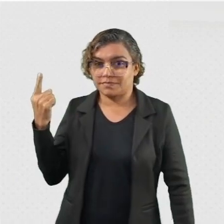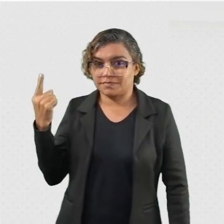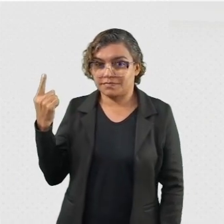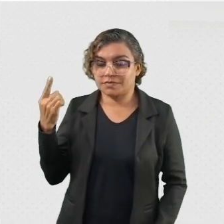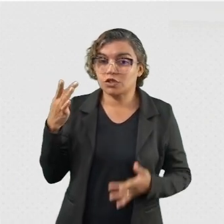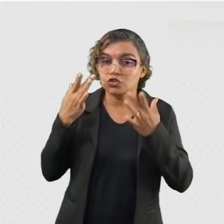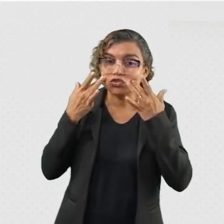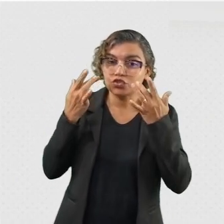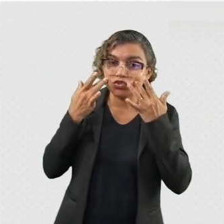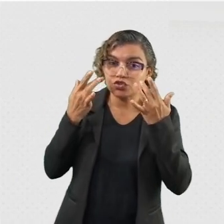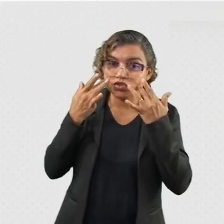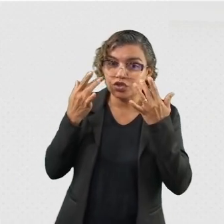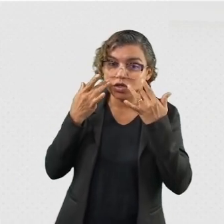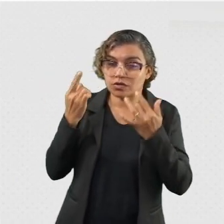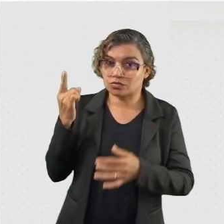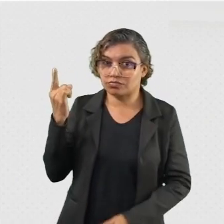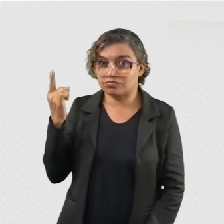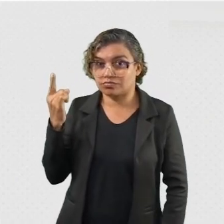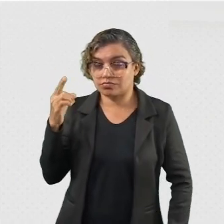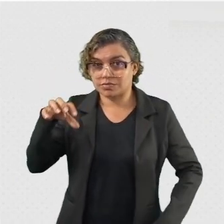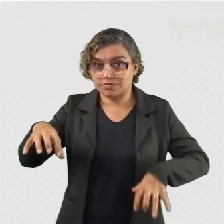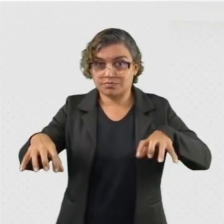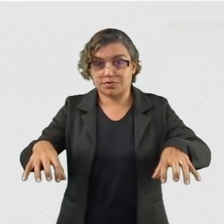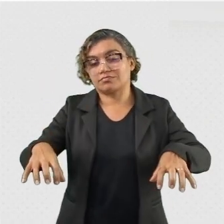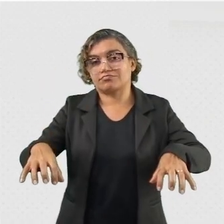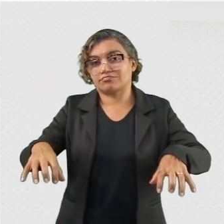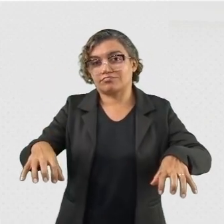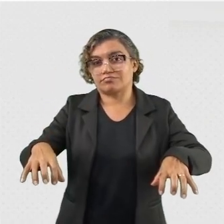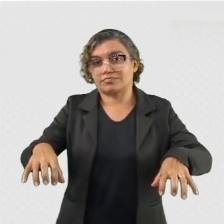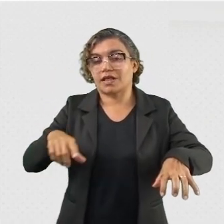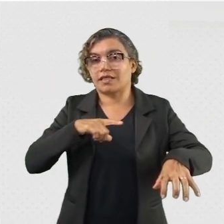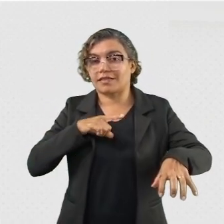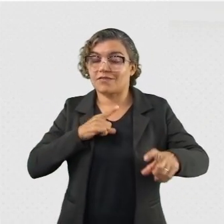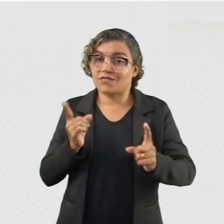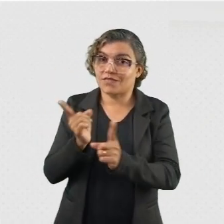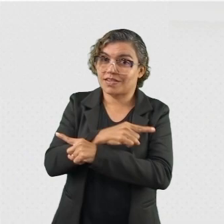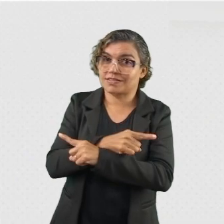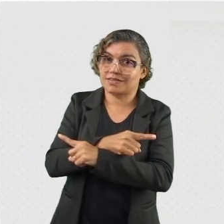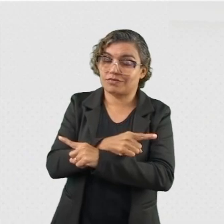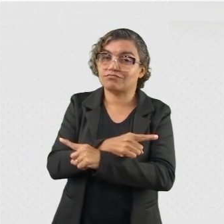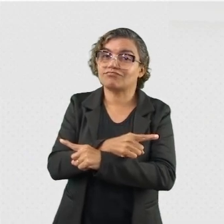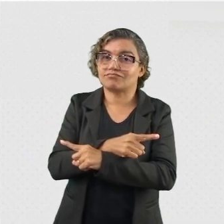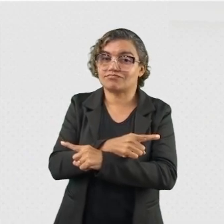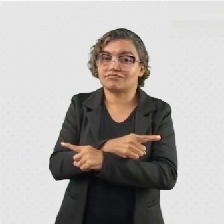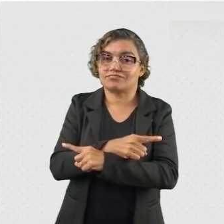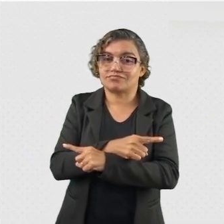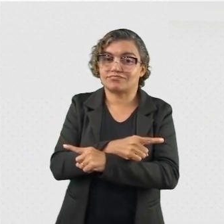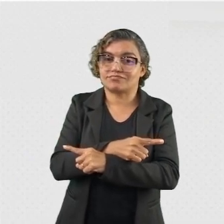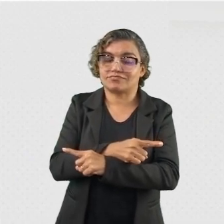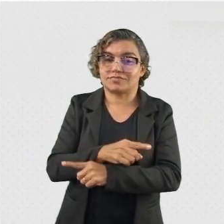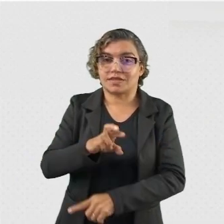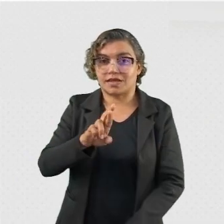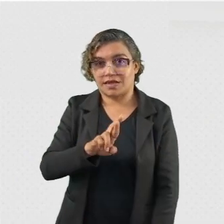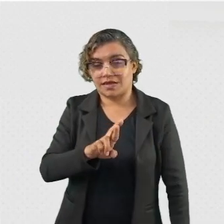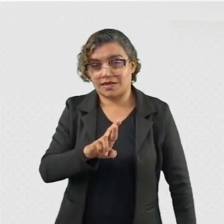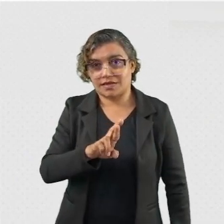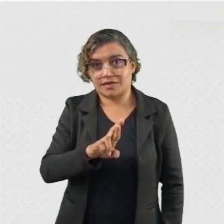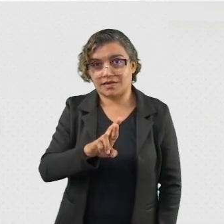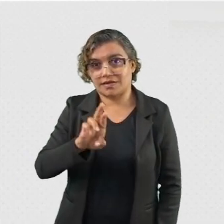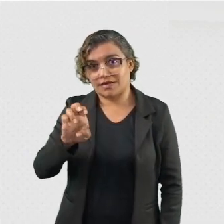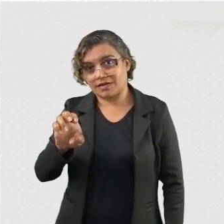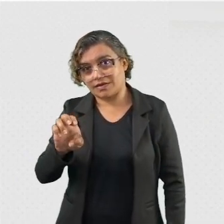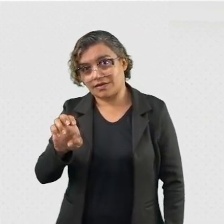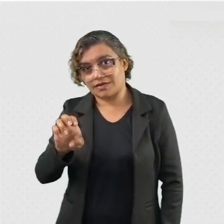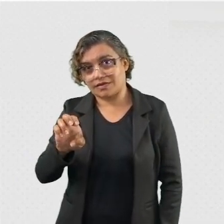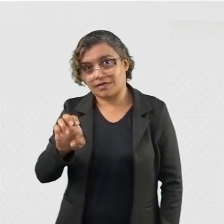no inglês britânico e americano, tem uma inversão entre a letra R e a letra E, ou a